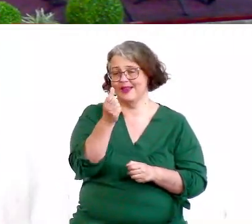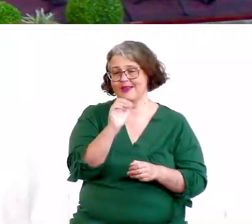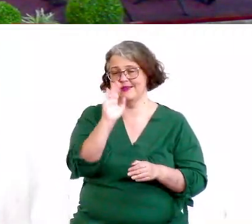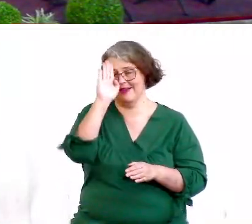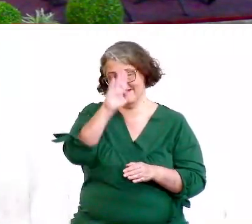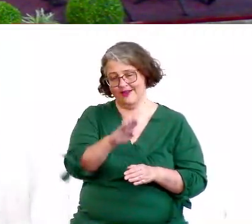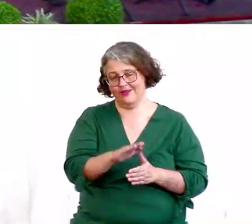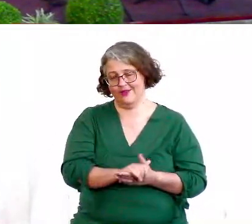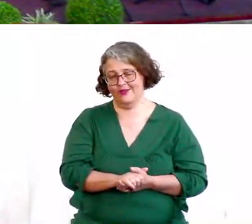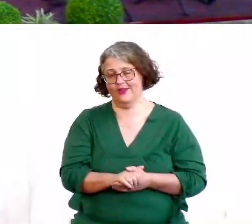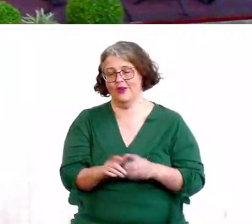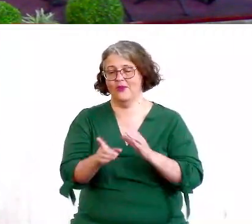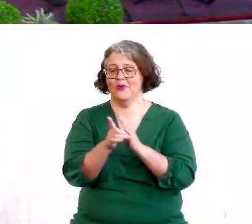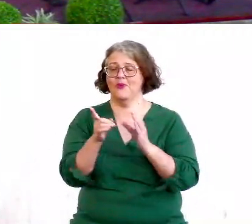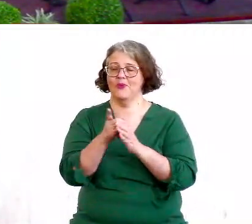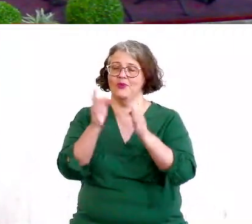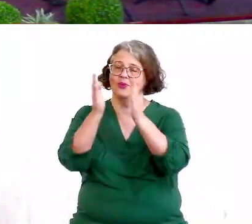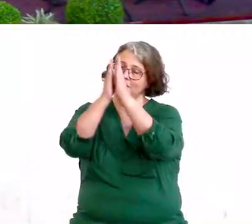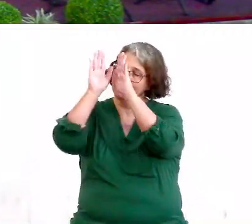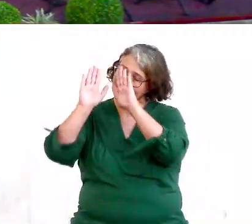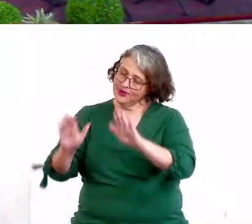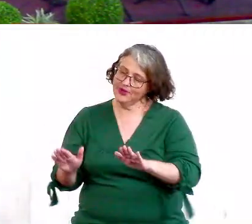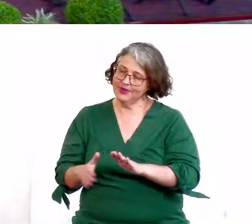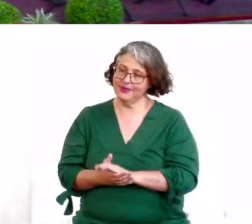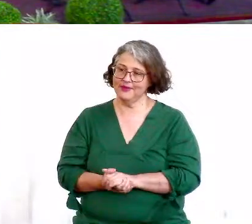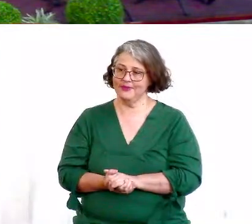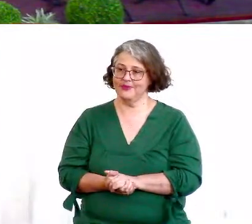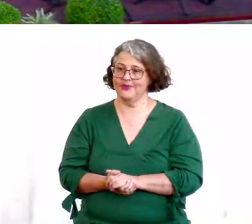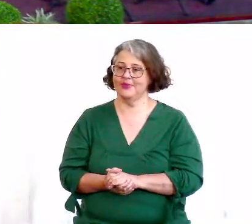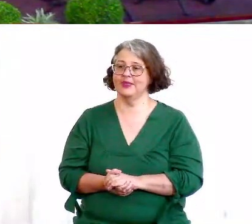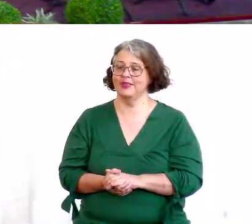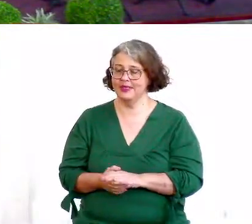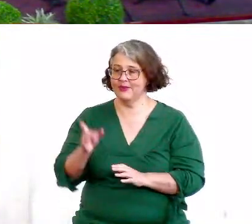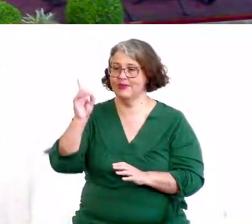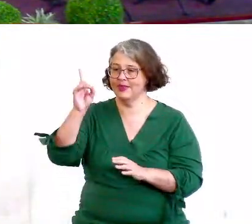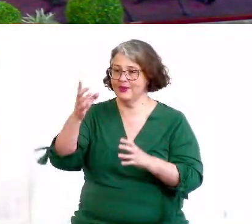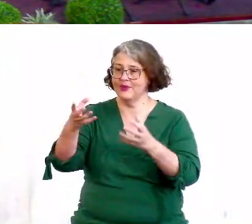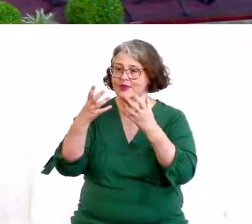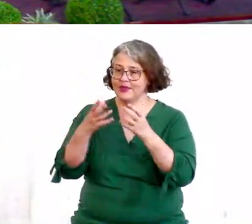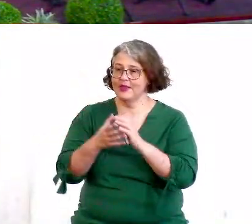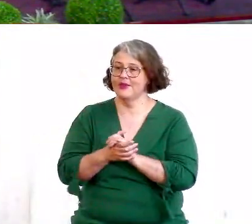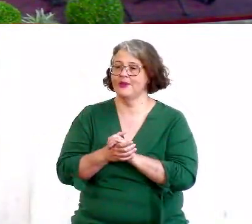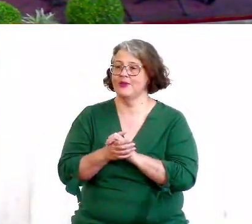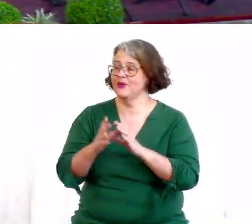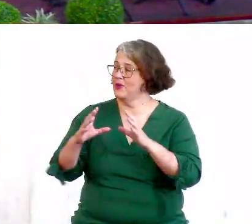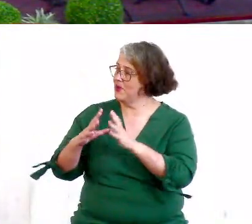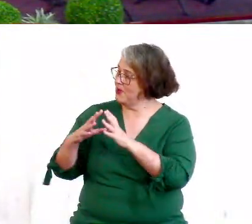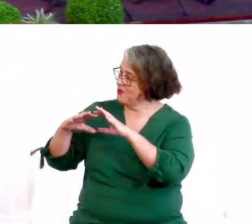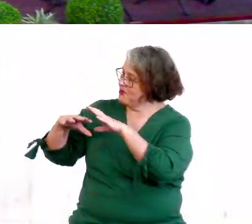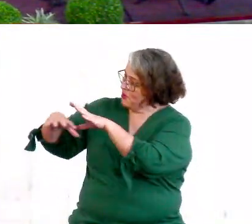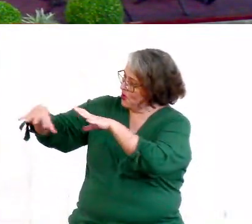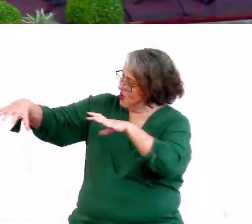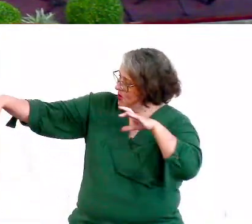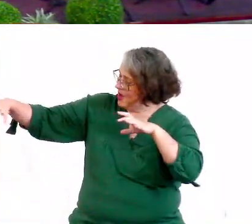este culto de adoração, onde nós teremos, se Deus quiser, aí o coral